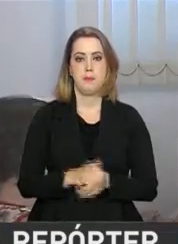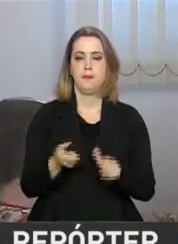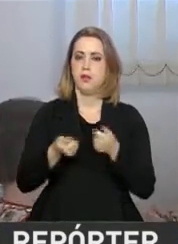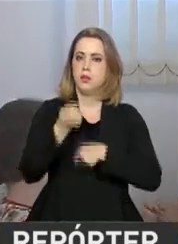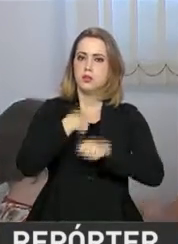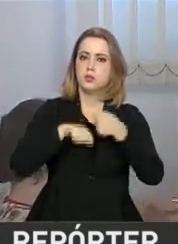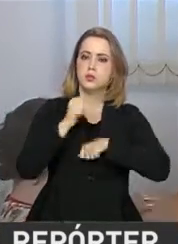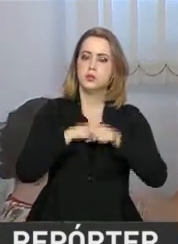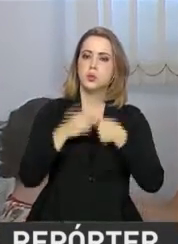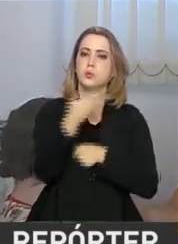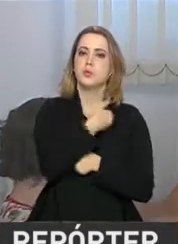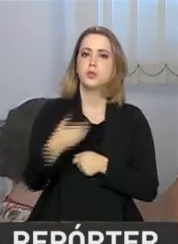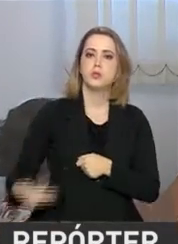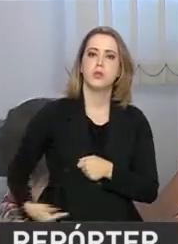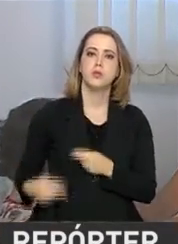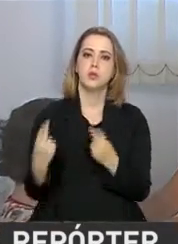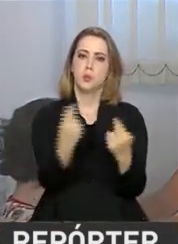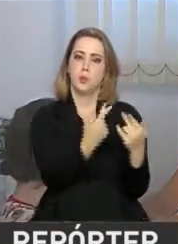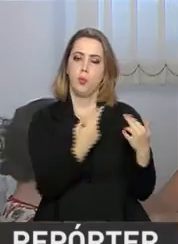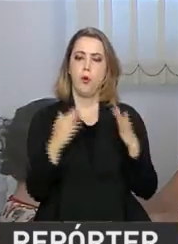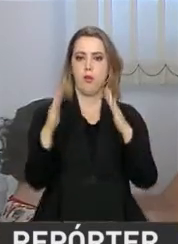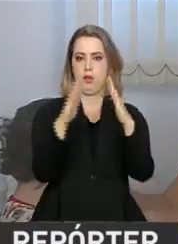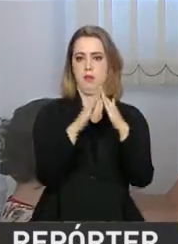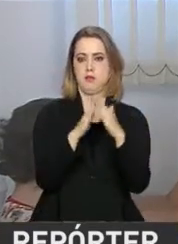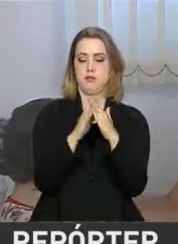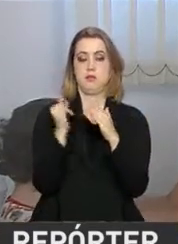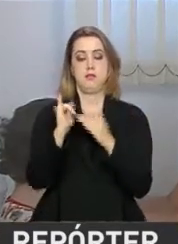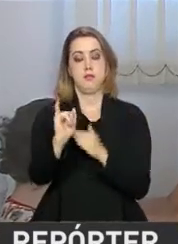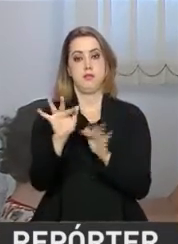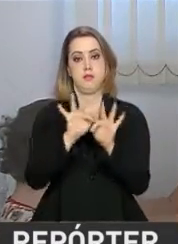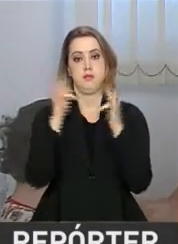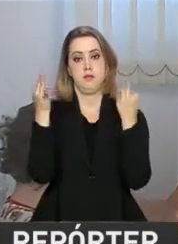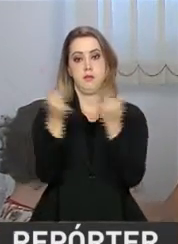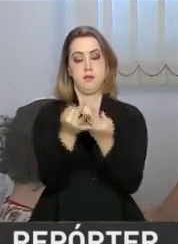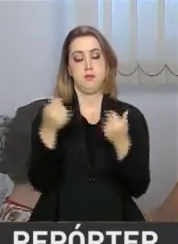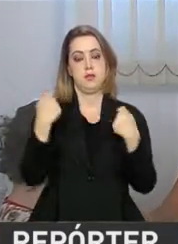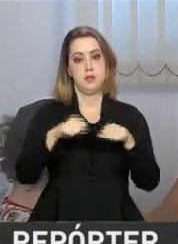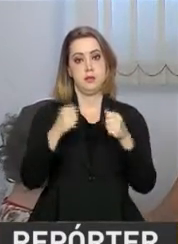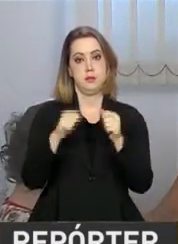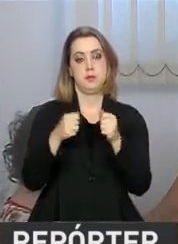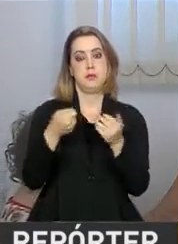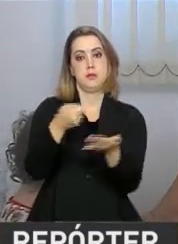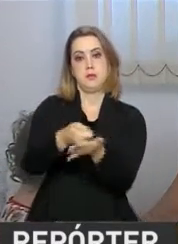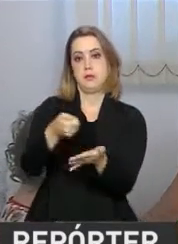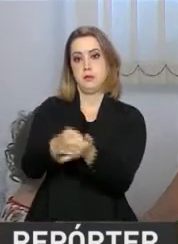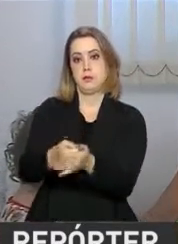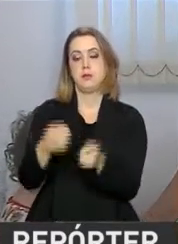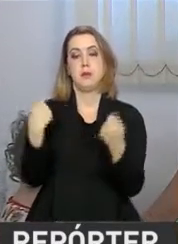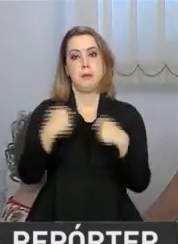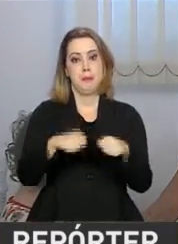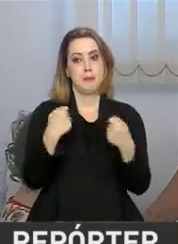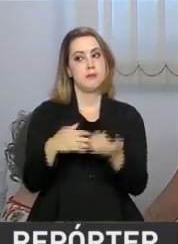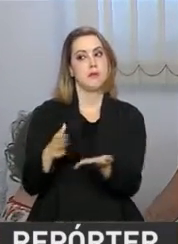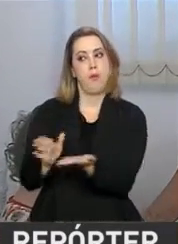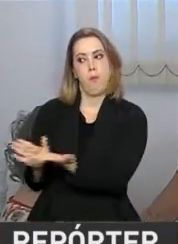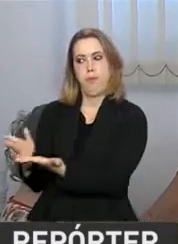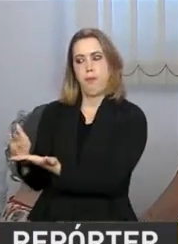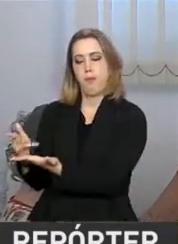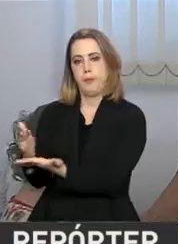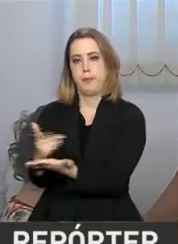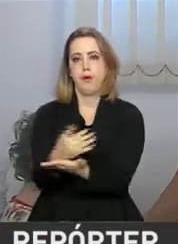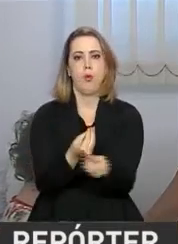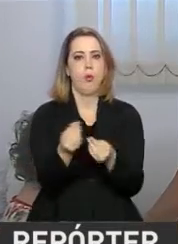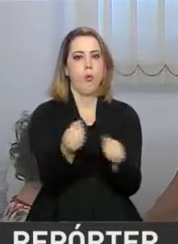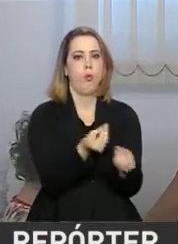funciona como a economia de uma casa que a família precisa gastar mais vai precisar conseguir esse dinheiro em